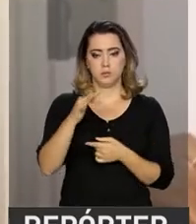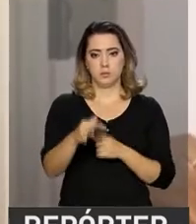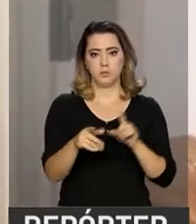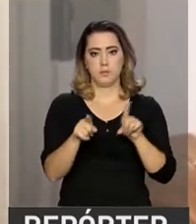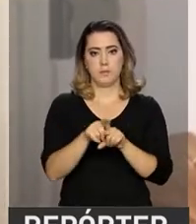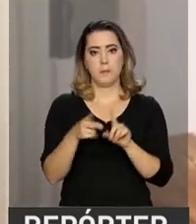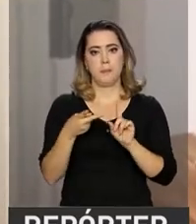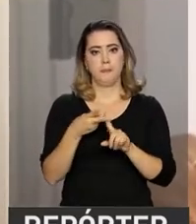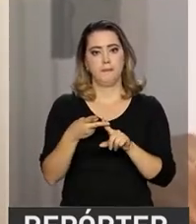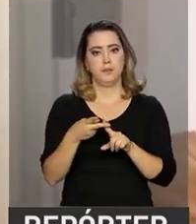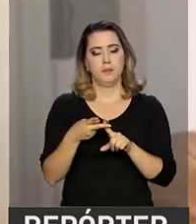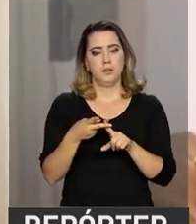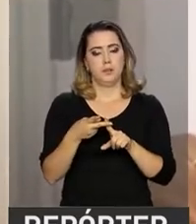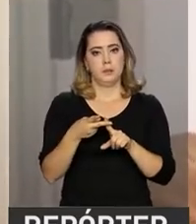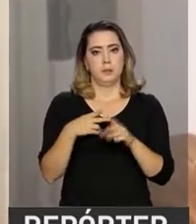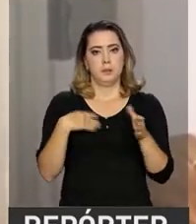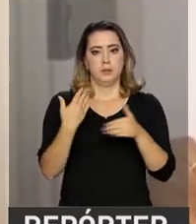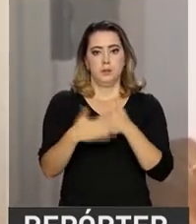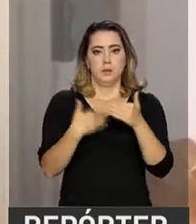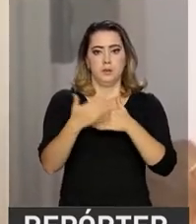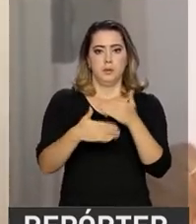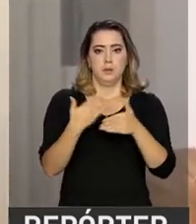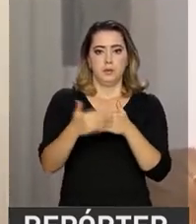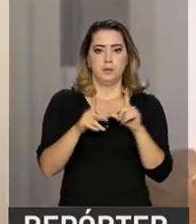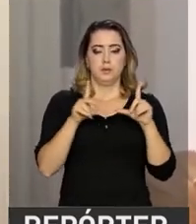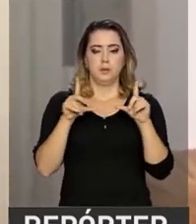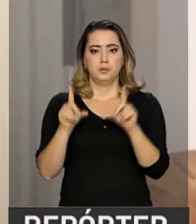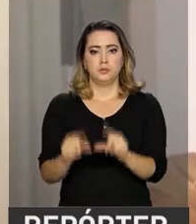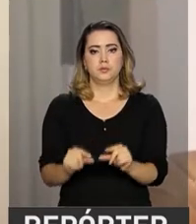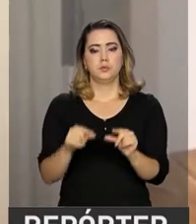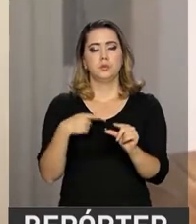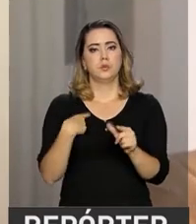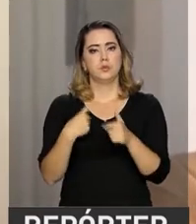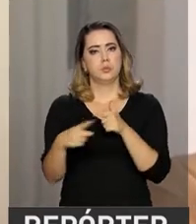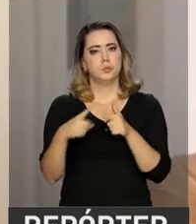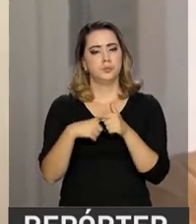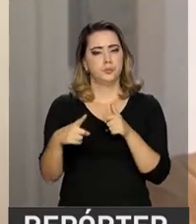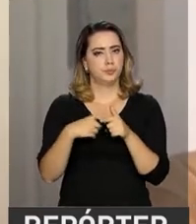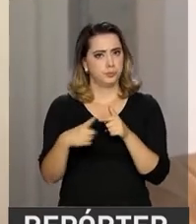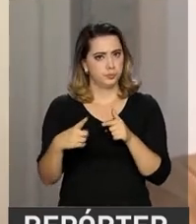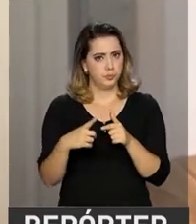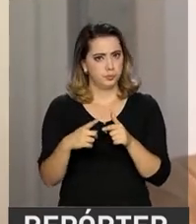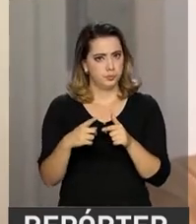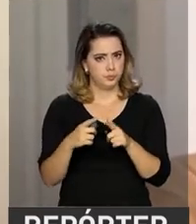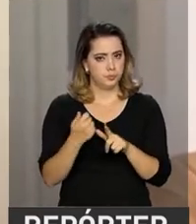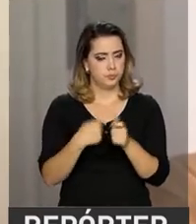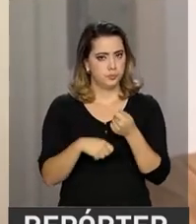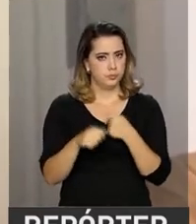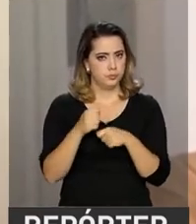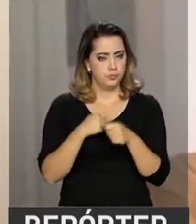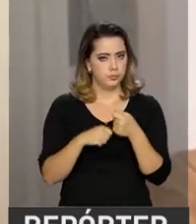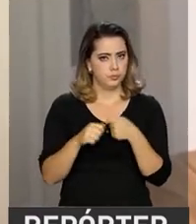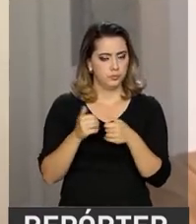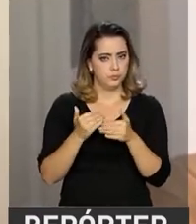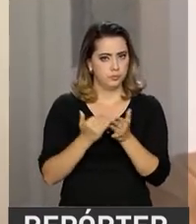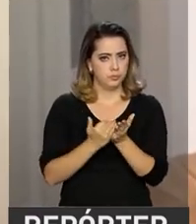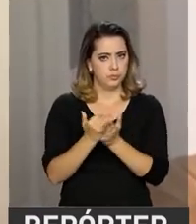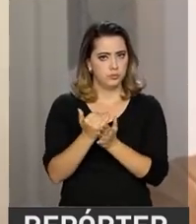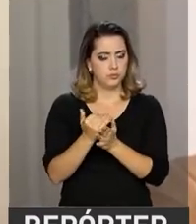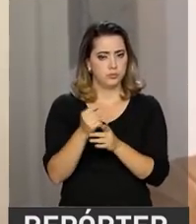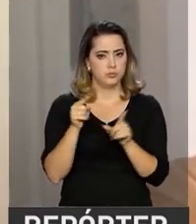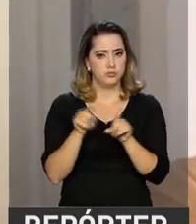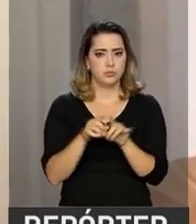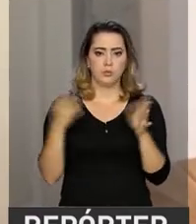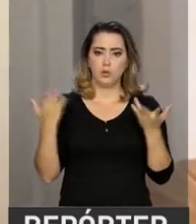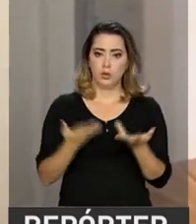o processo de diminuição do ritmo de recessão, do início de um processo de retomada que estava em andamento.